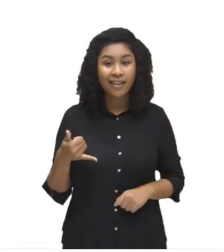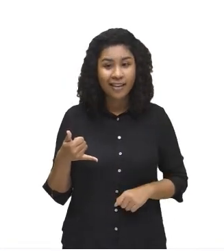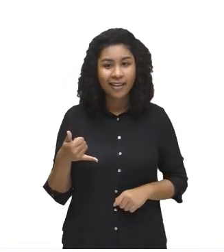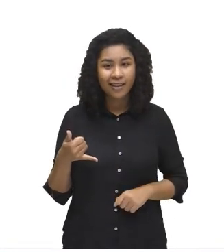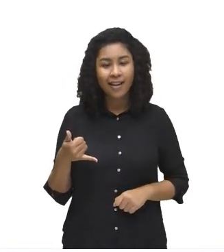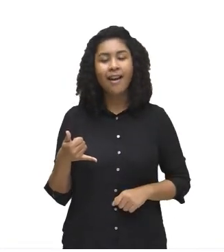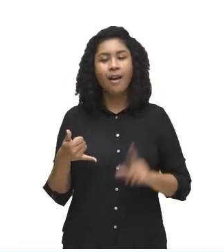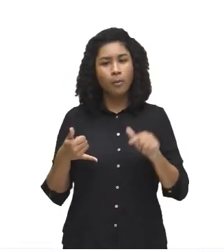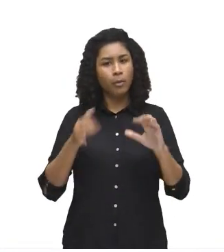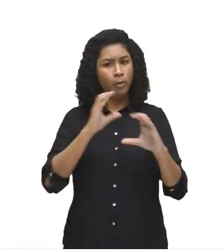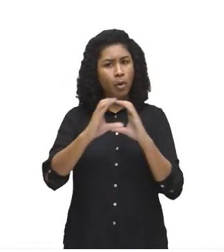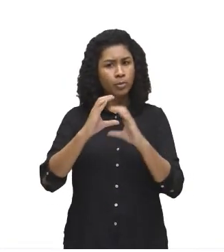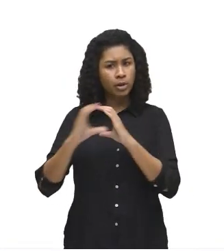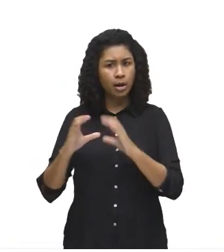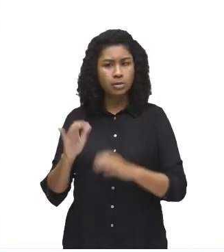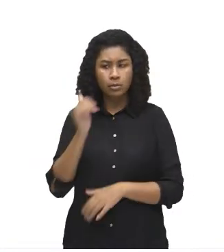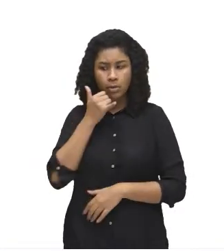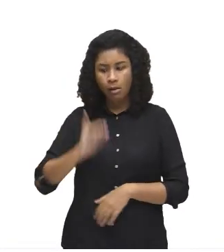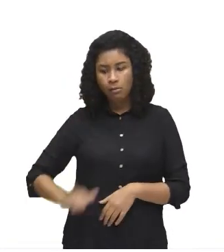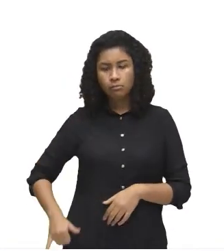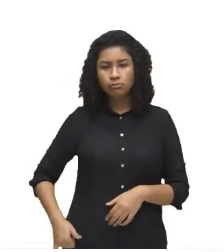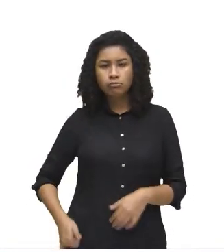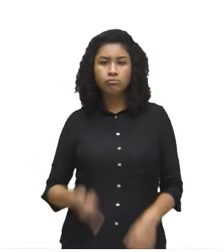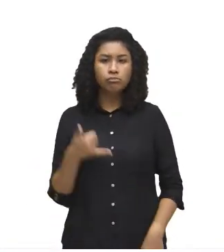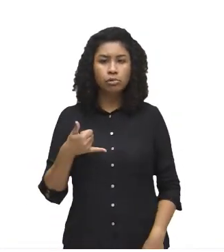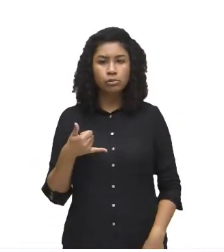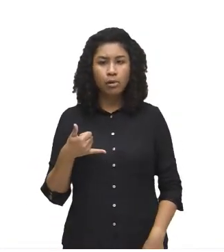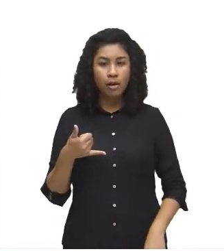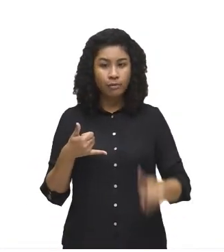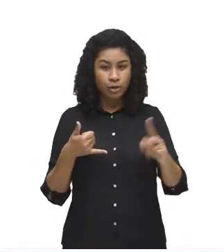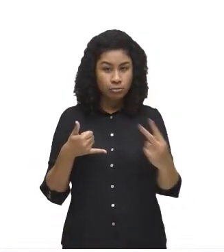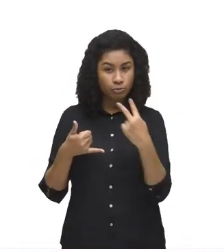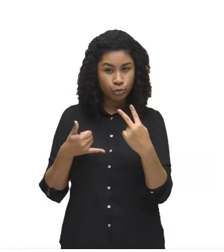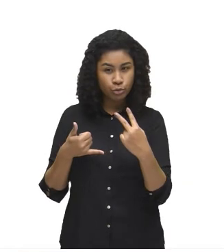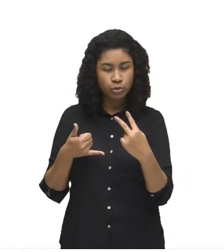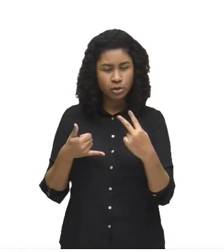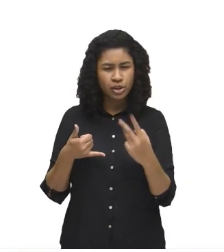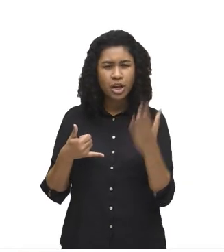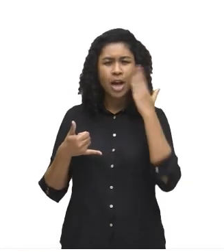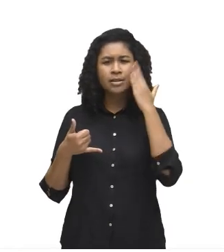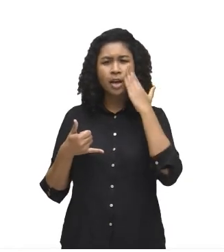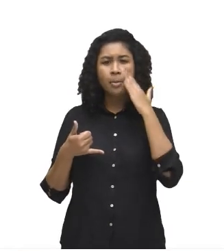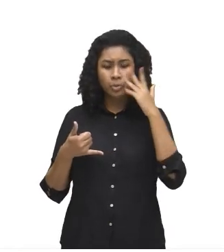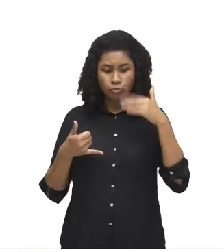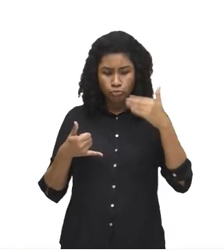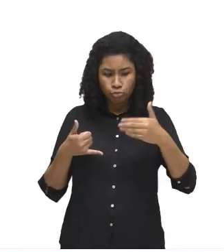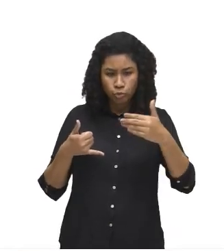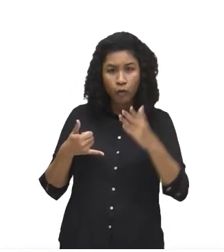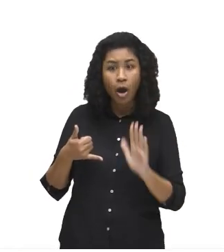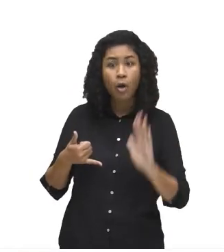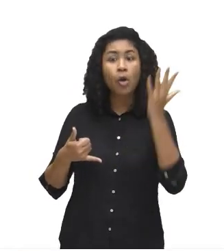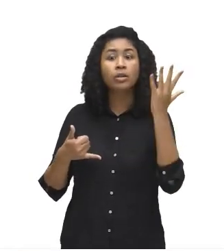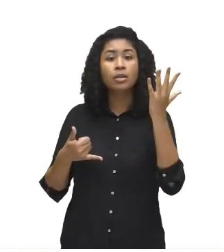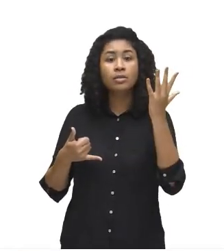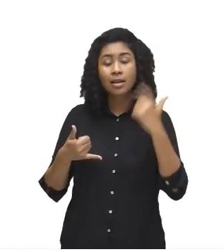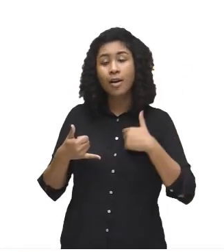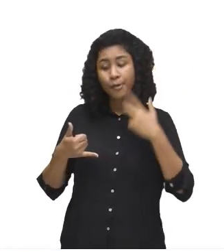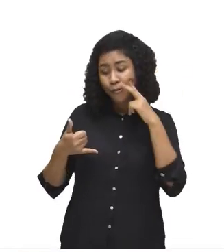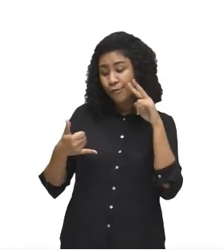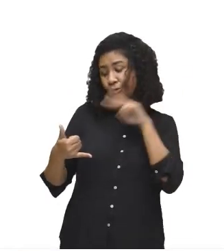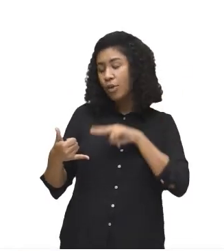Quando eu pego aqui o meu telefone, por exemplo, você já sabe que alguma coisa vai acontecer. Porque eu vou observar aqui,